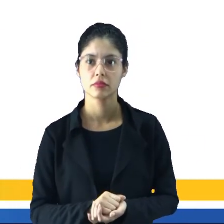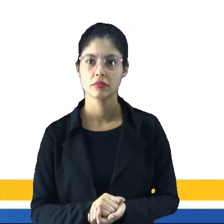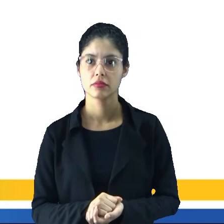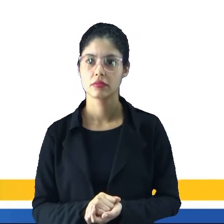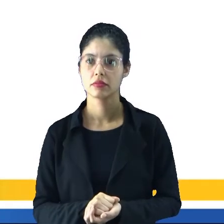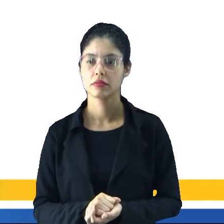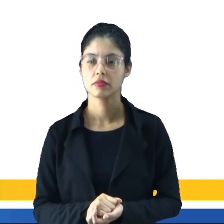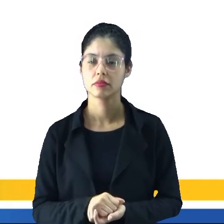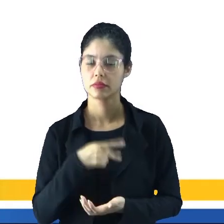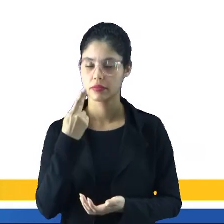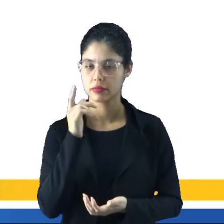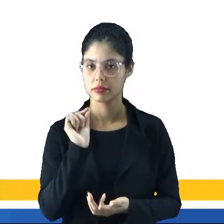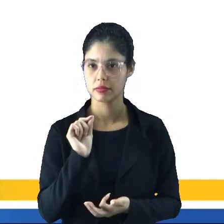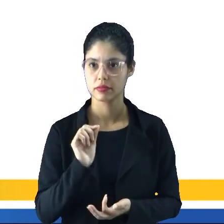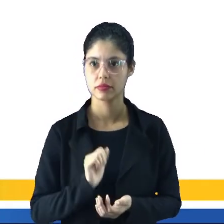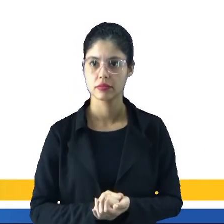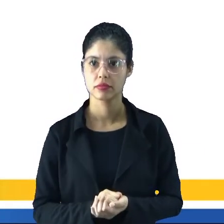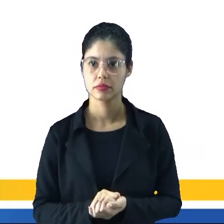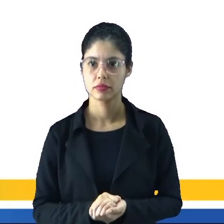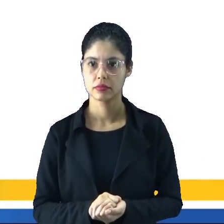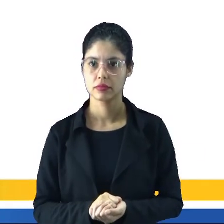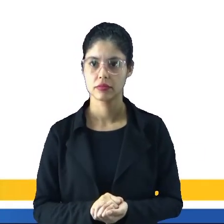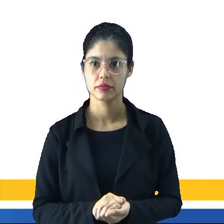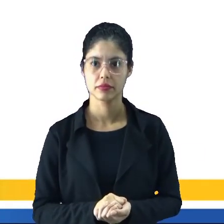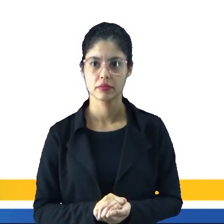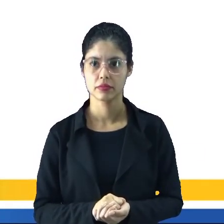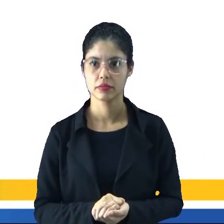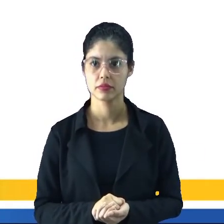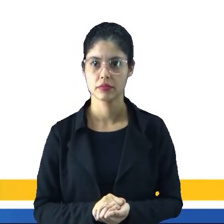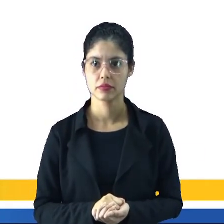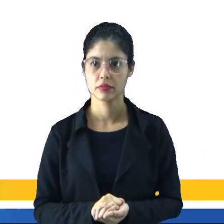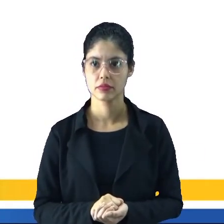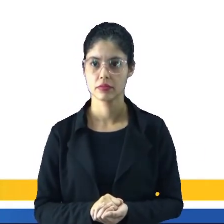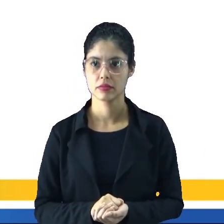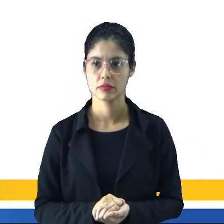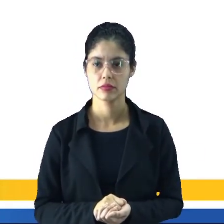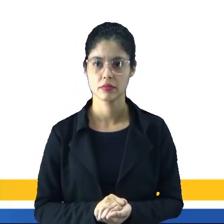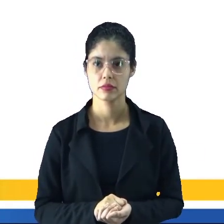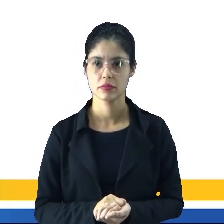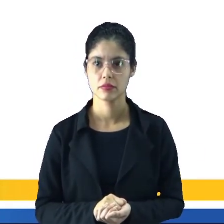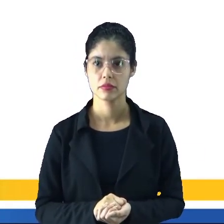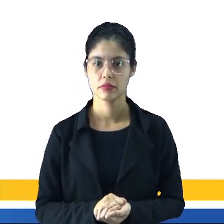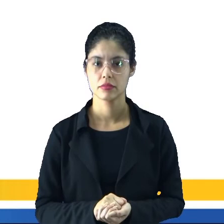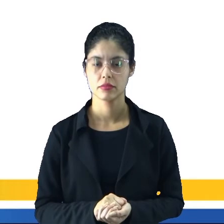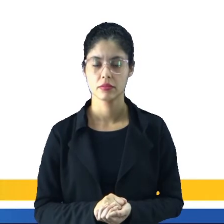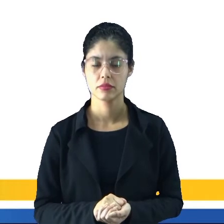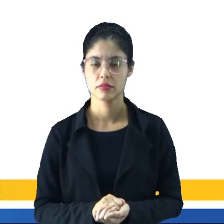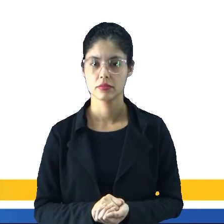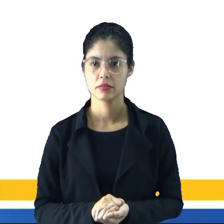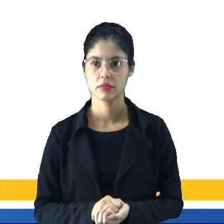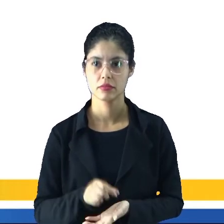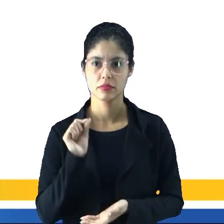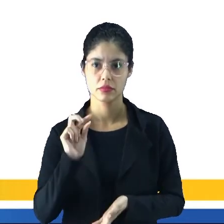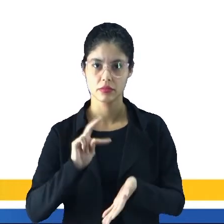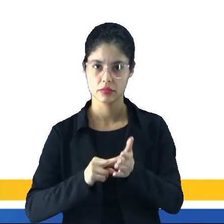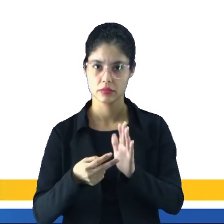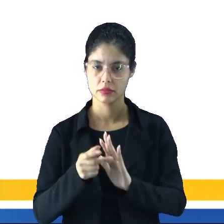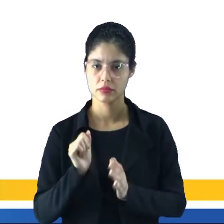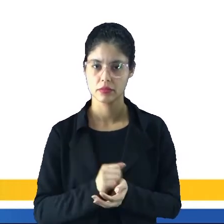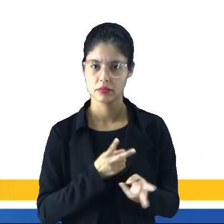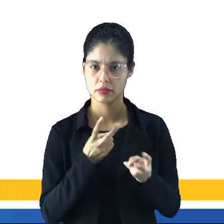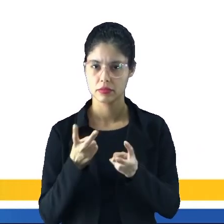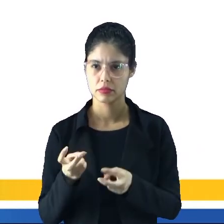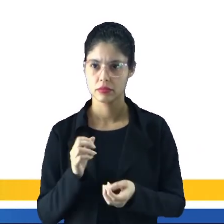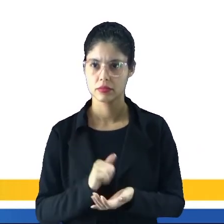2012, que diz Quotes of the Day, né? Quotes, o que seria quotes? Vocês sabem?